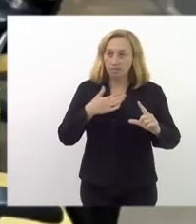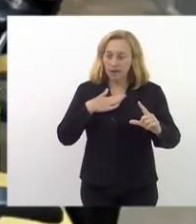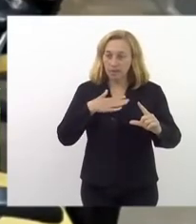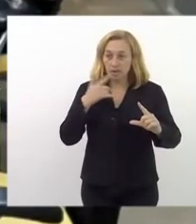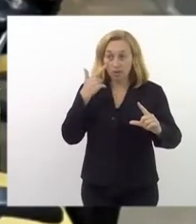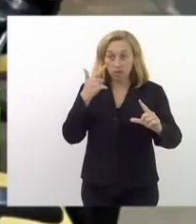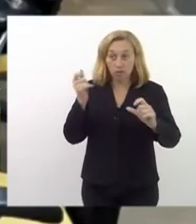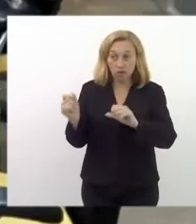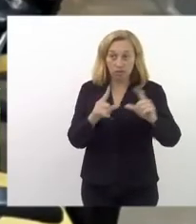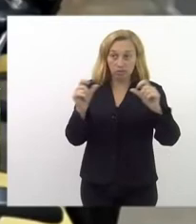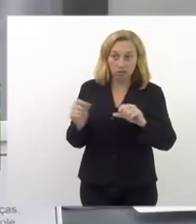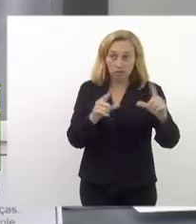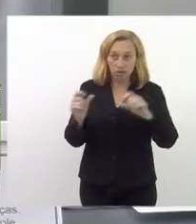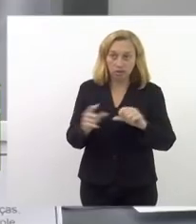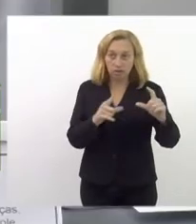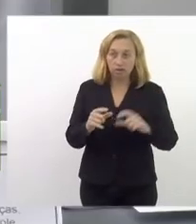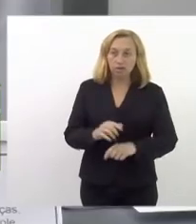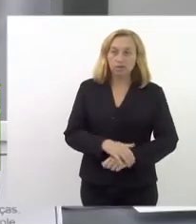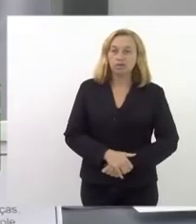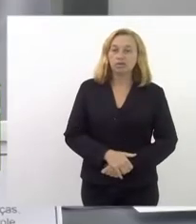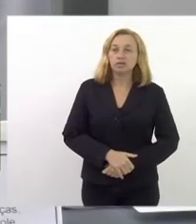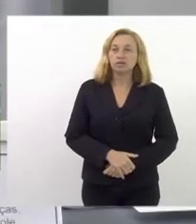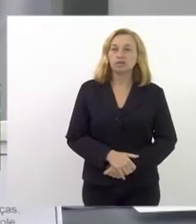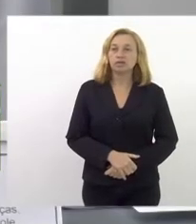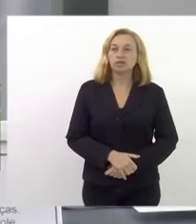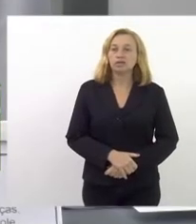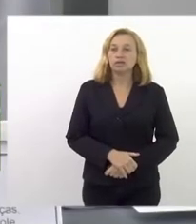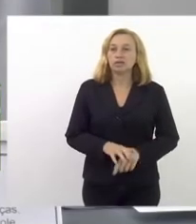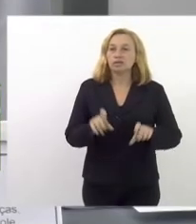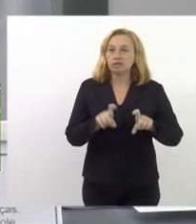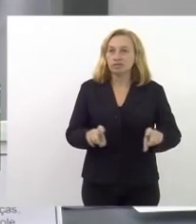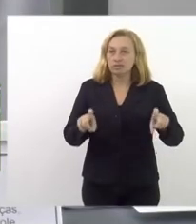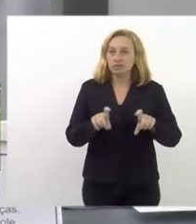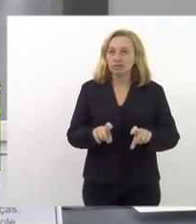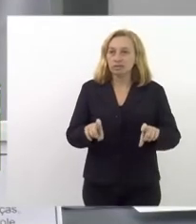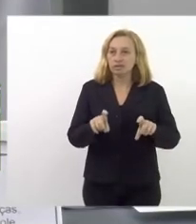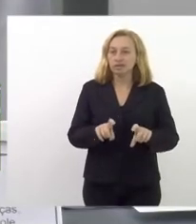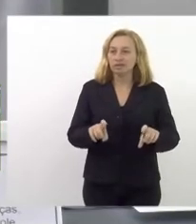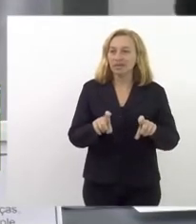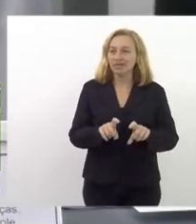só um segundo. Se você quiser, a gente manda um técnico de informática aí.